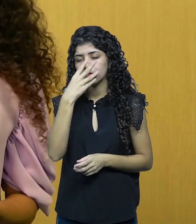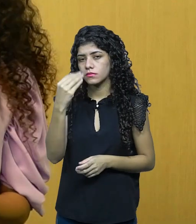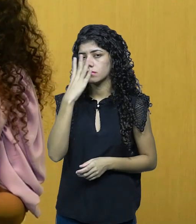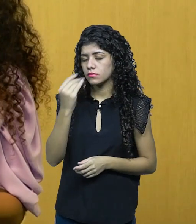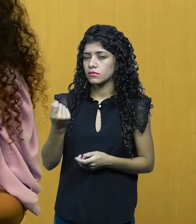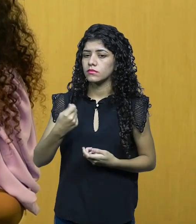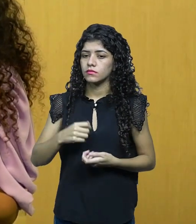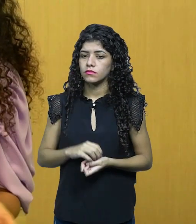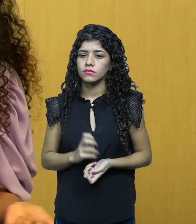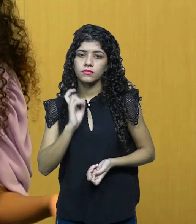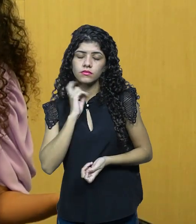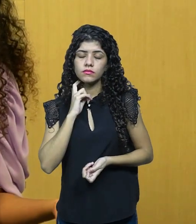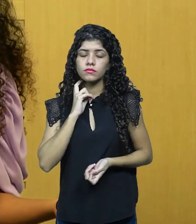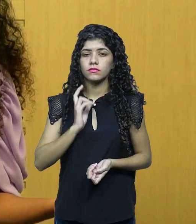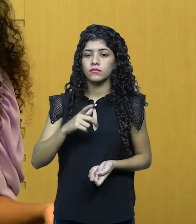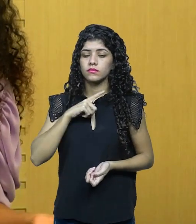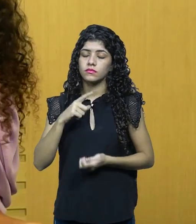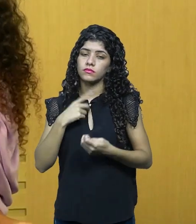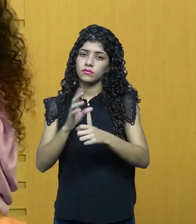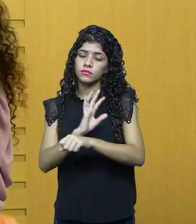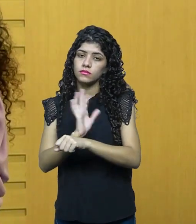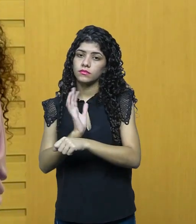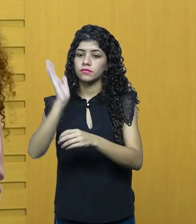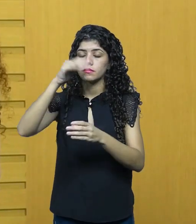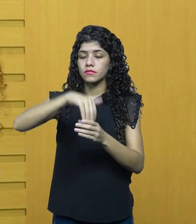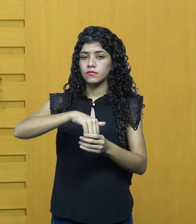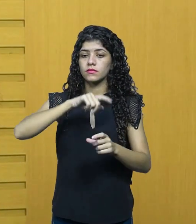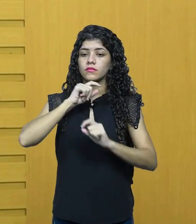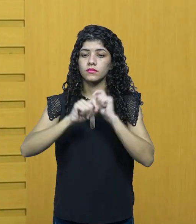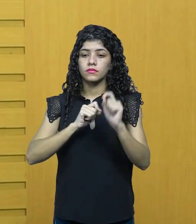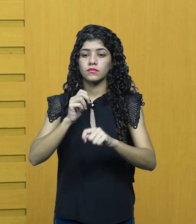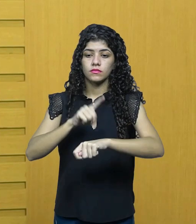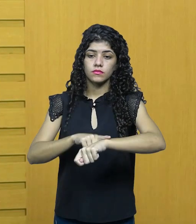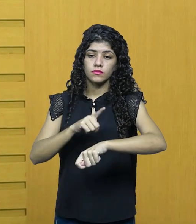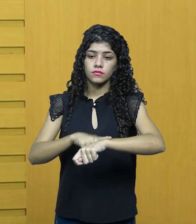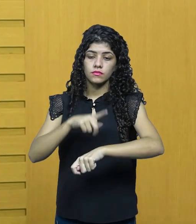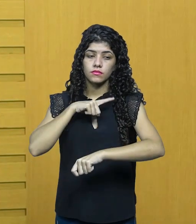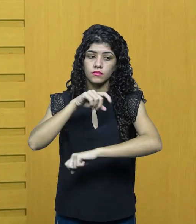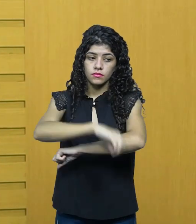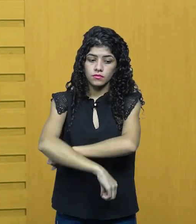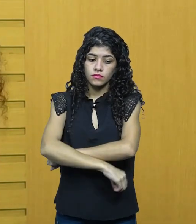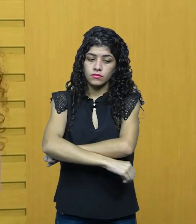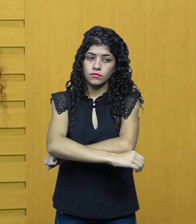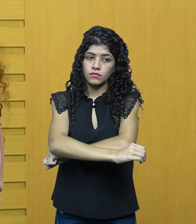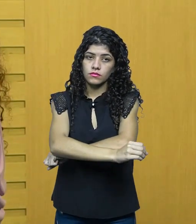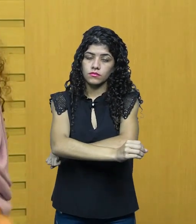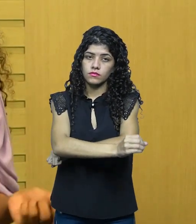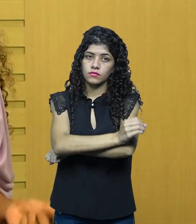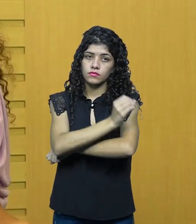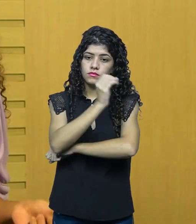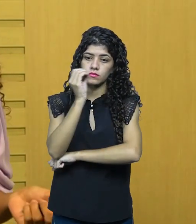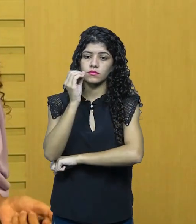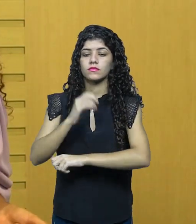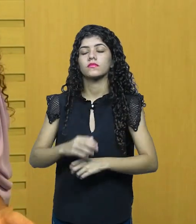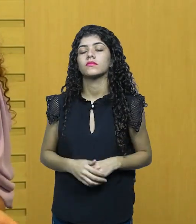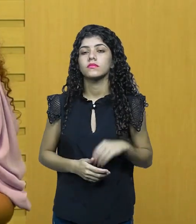conceito intrinsecamente ali ligado com o filme, com certeza no filme que é o Crepúsculo, dentro da saga, tem um momento onde